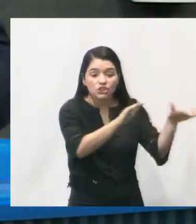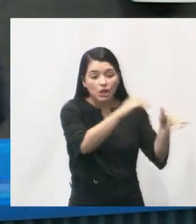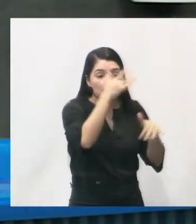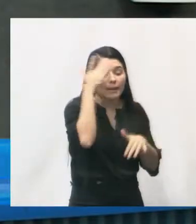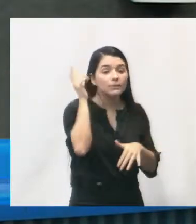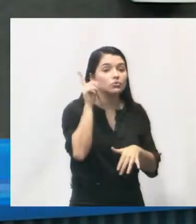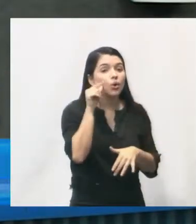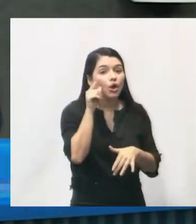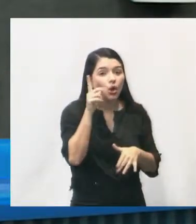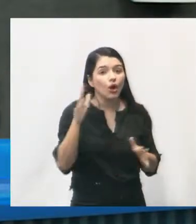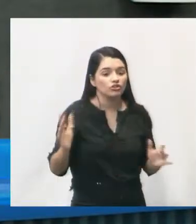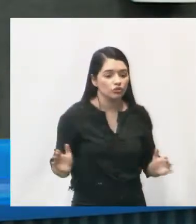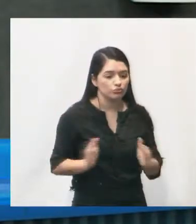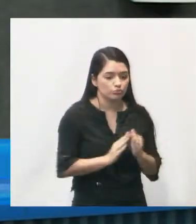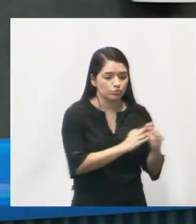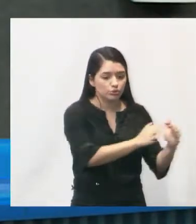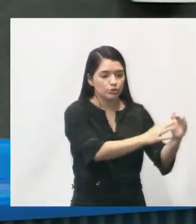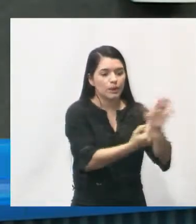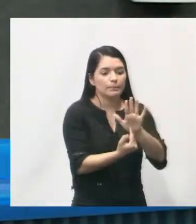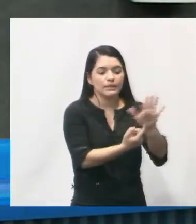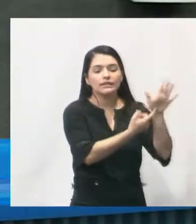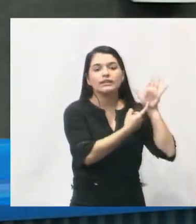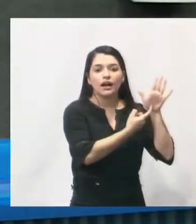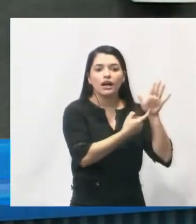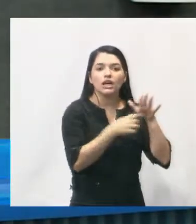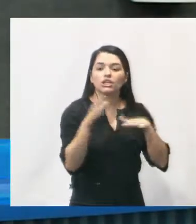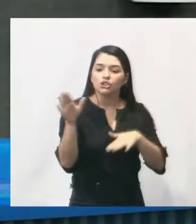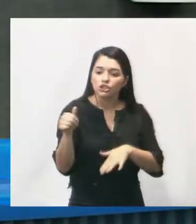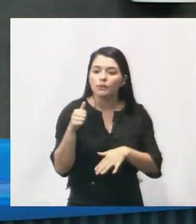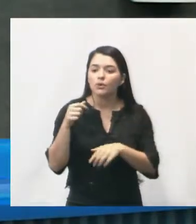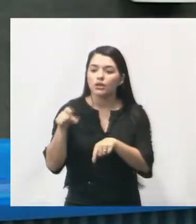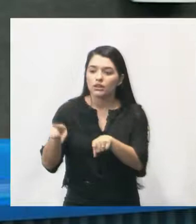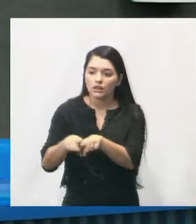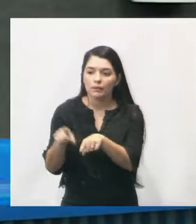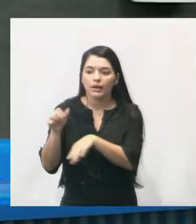Juntamos associações de moradores. Inclusive, quero aqui parabenizar a